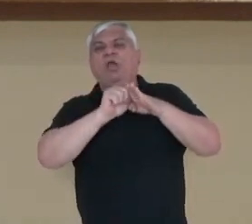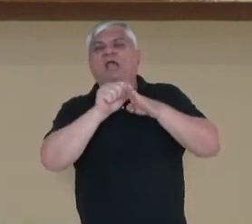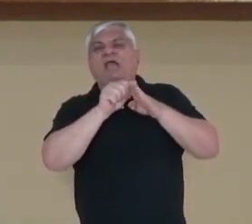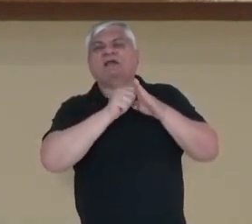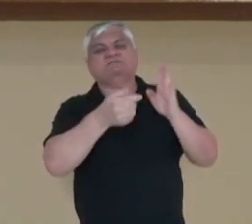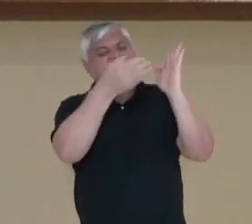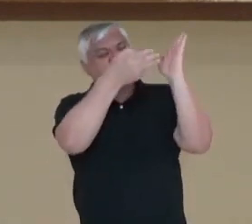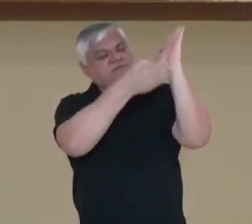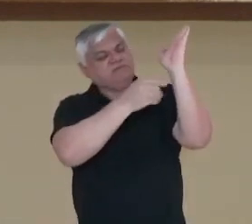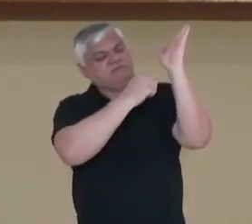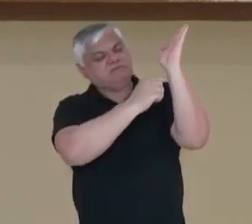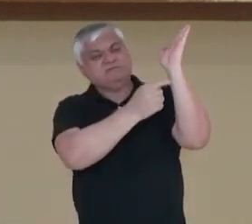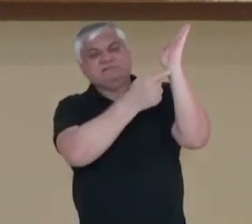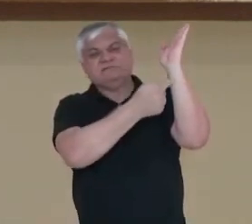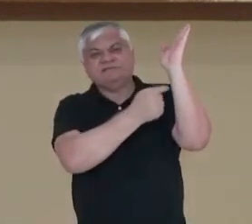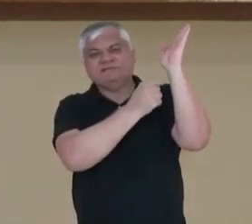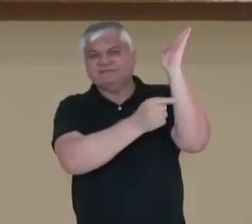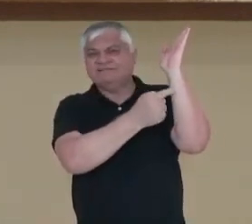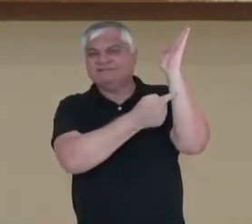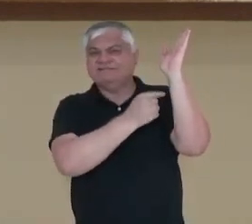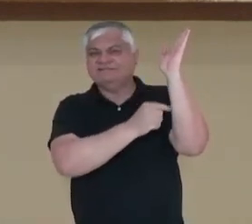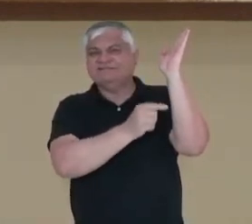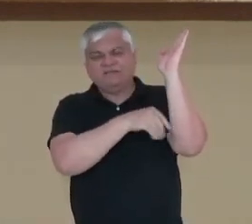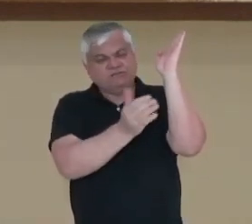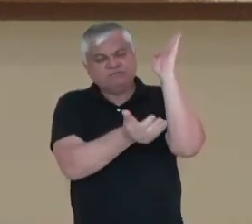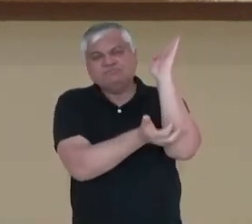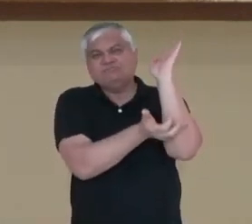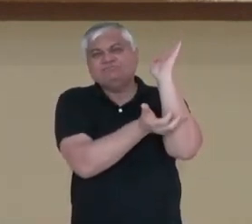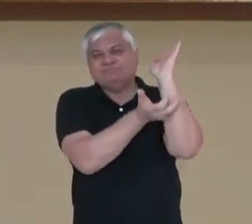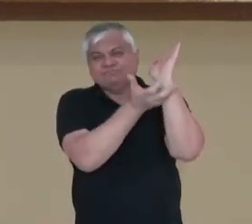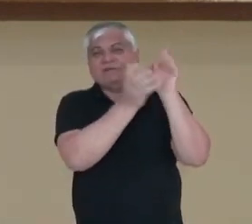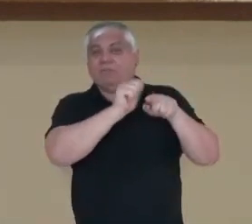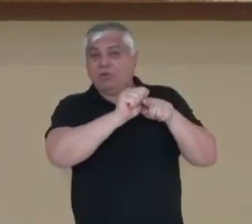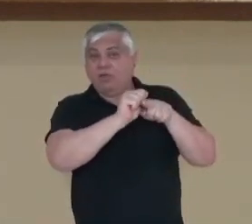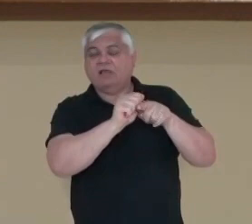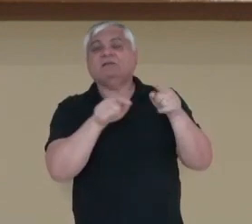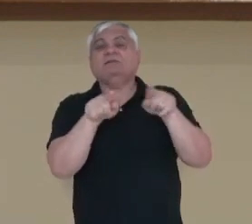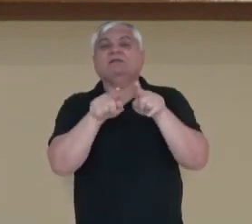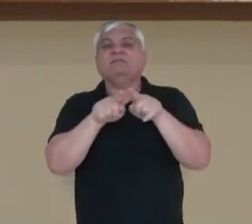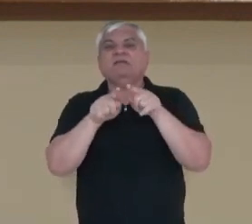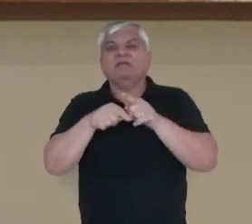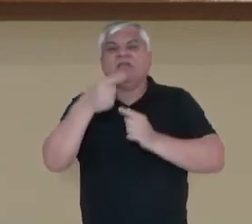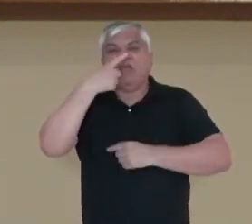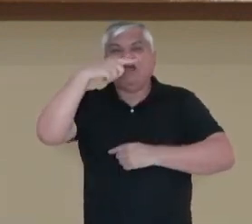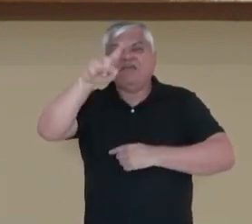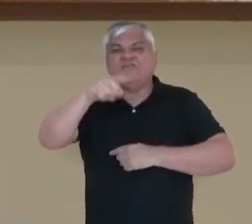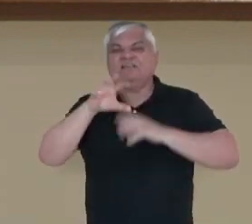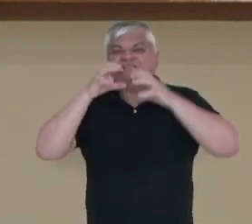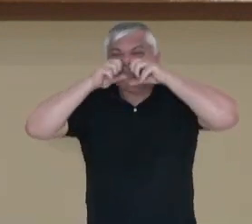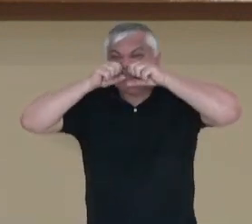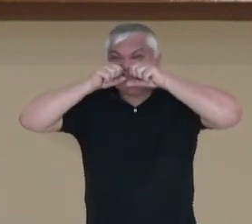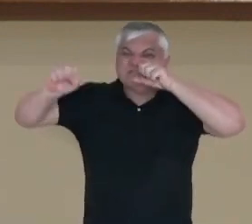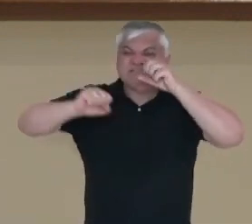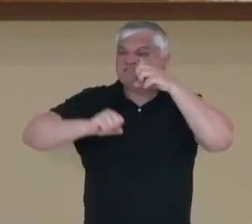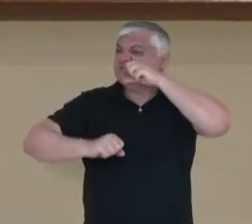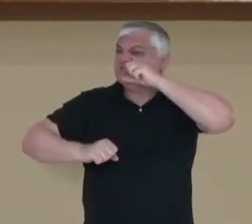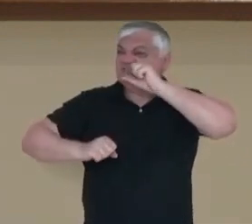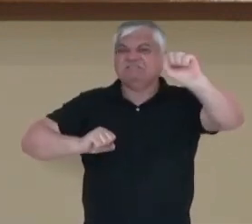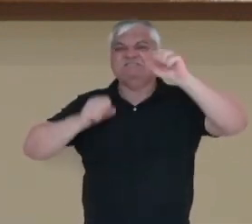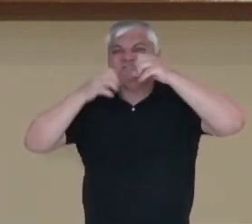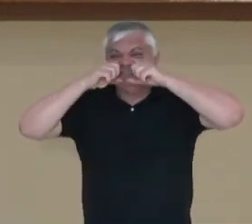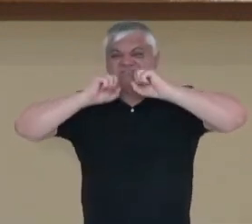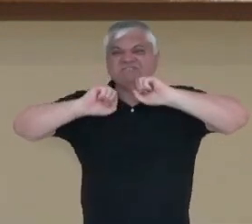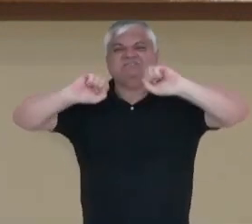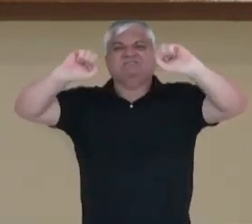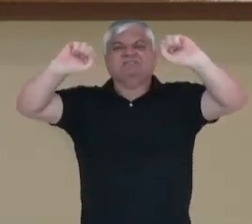maneira, os homens que iam coletar a borracha e o marfim, eles tinham que retornar porque a sua família